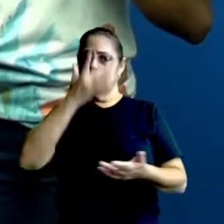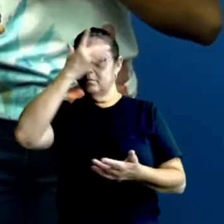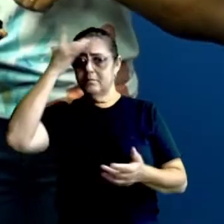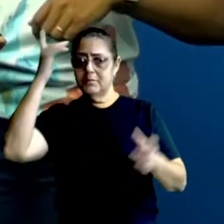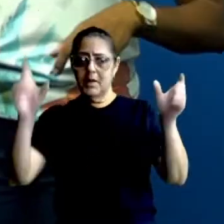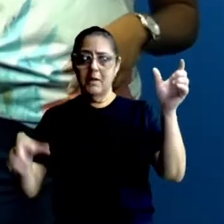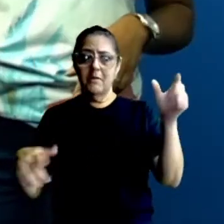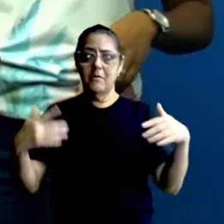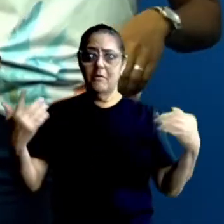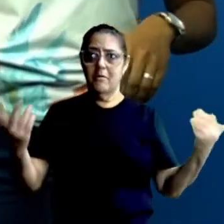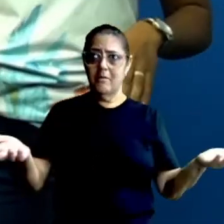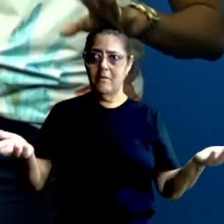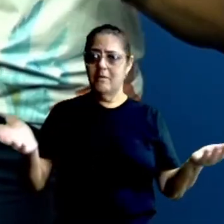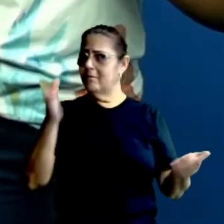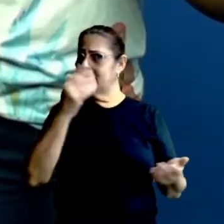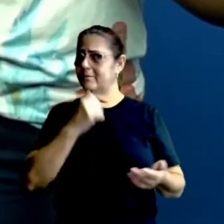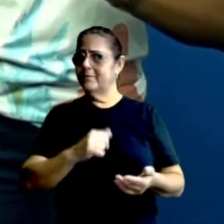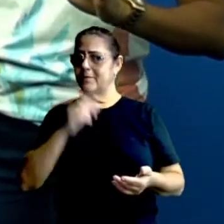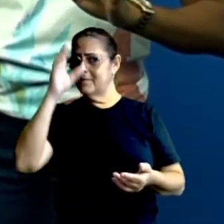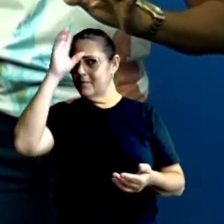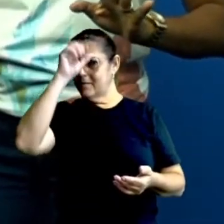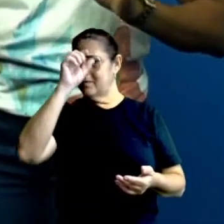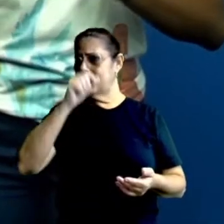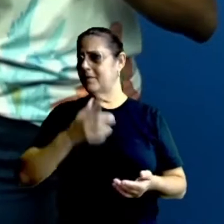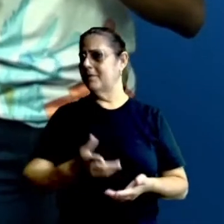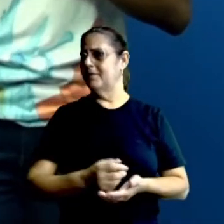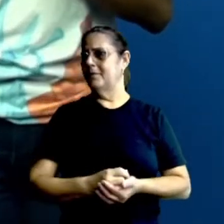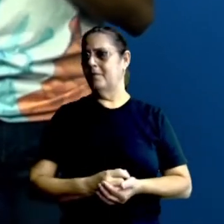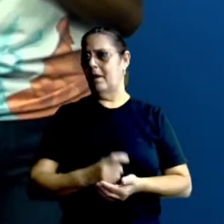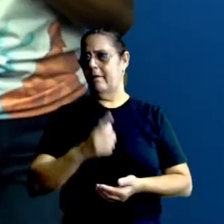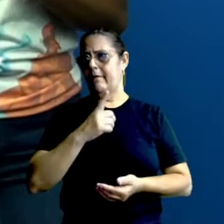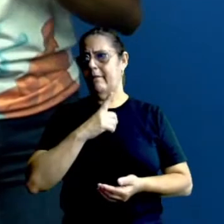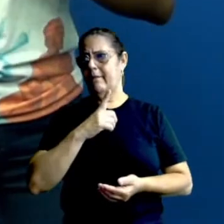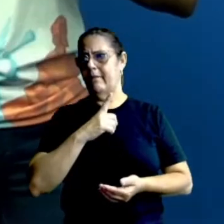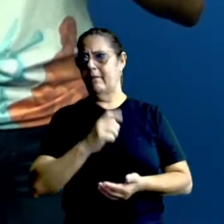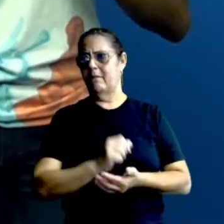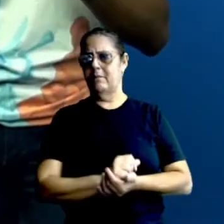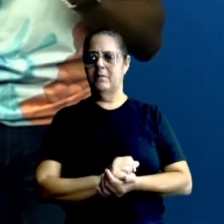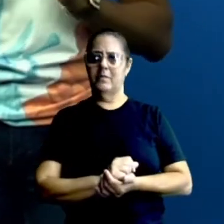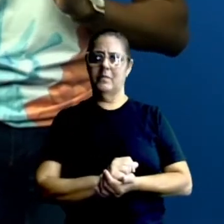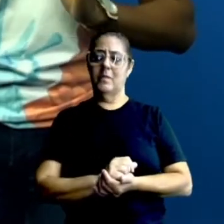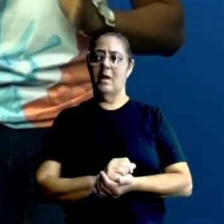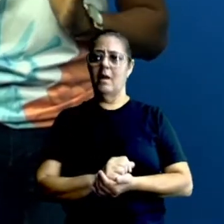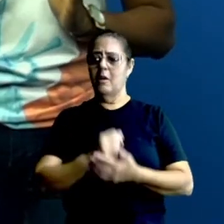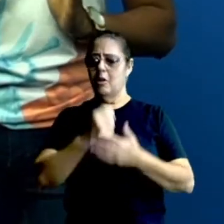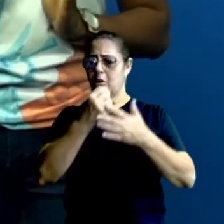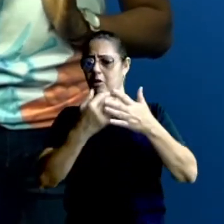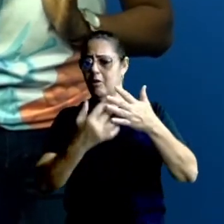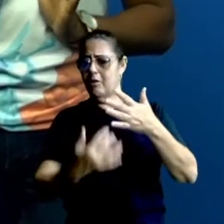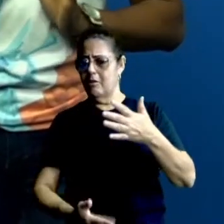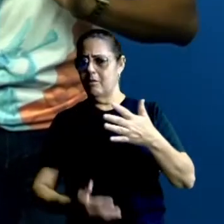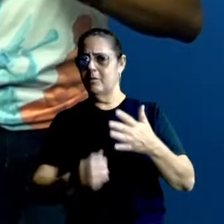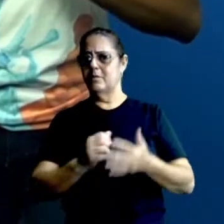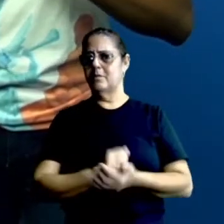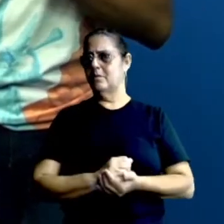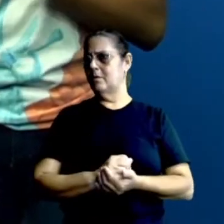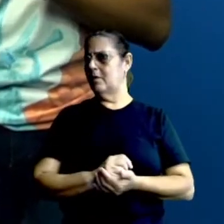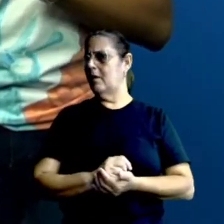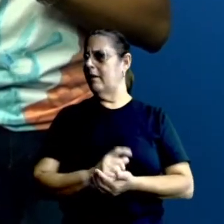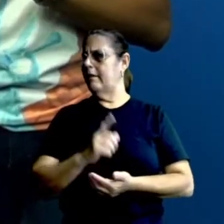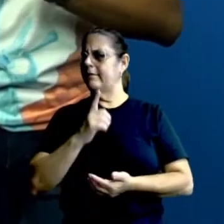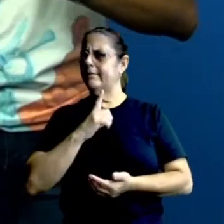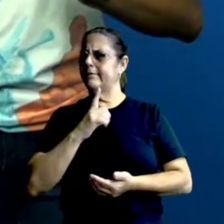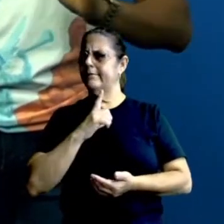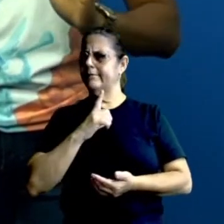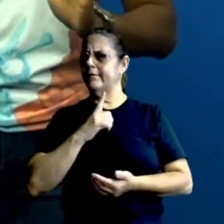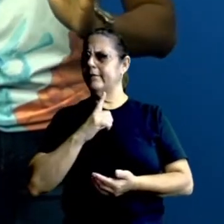pessoa. Então, vamos saber um pouquinho? Bom, temos aqui todas que a gente pode utilizar. Separei